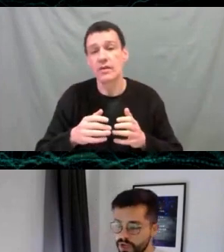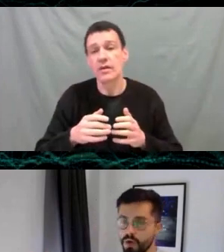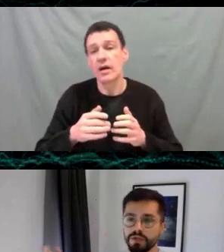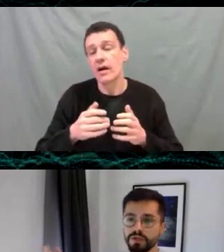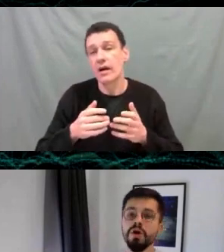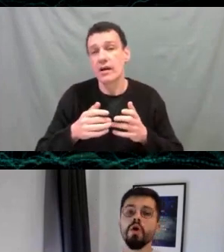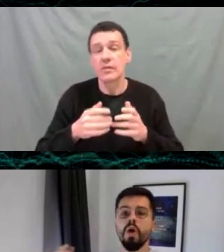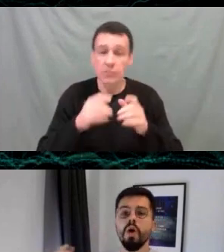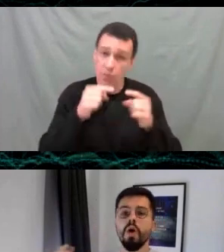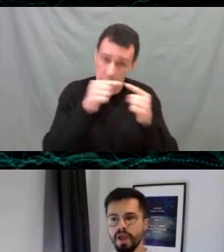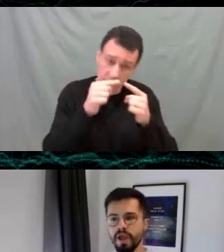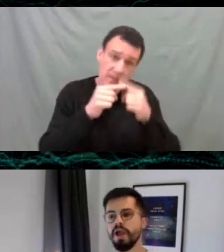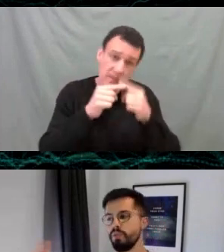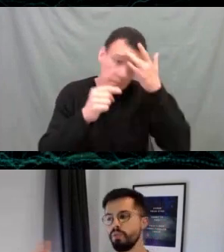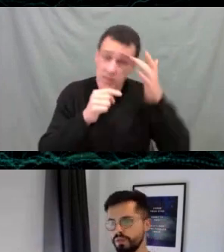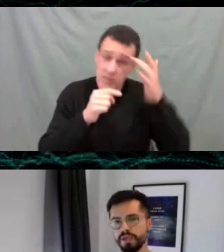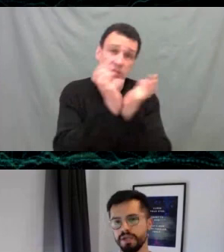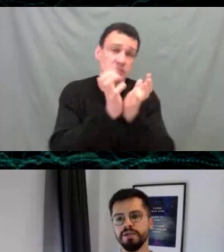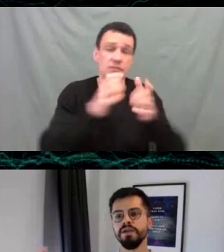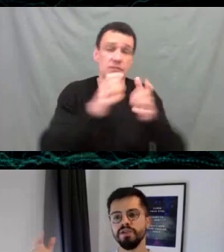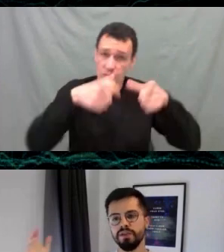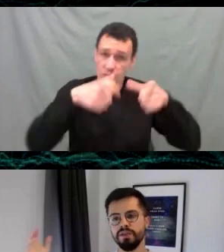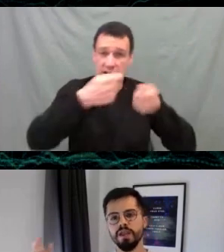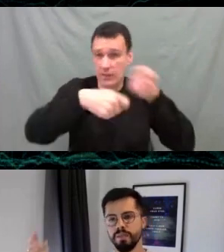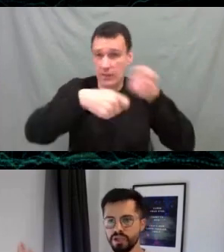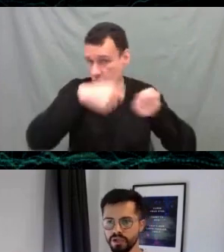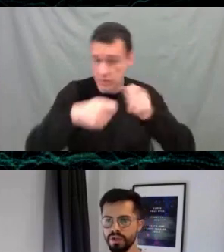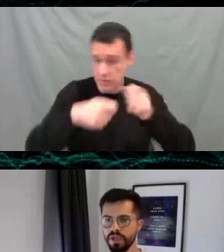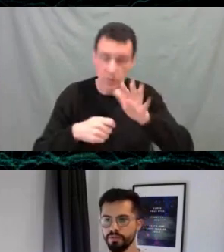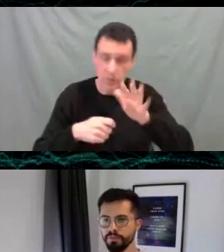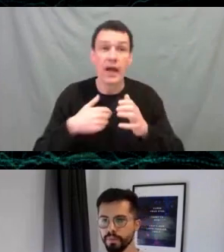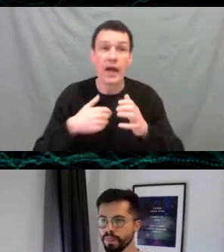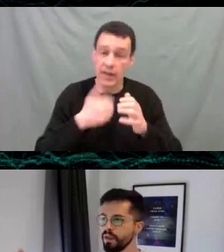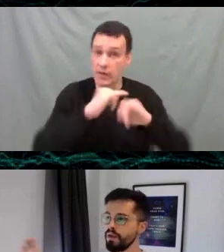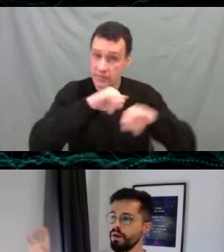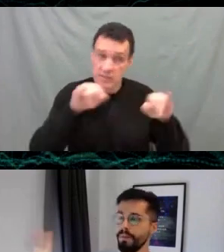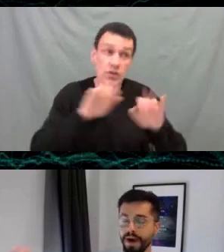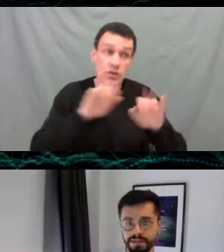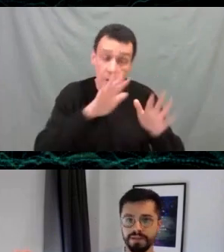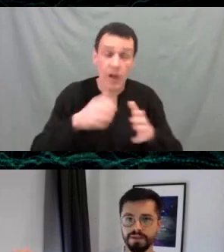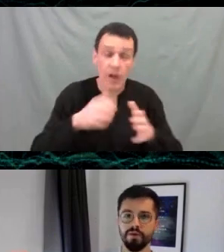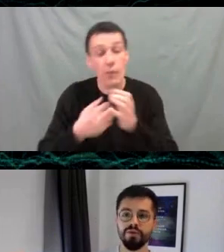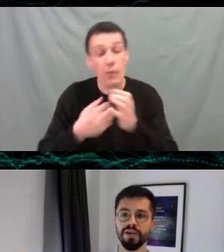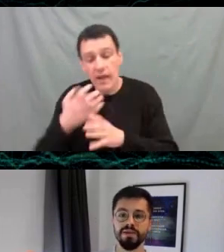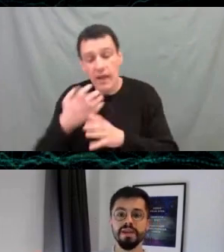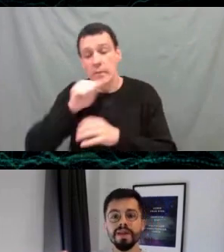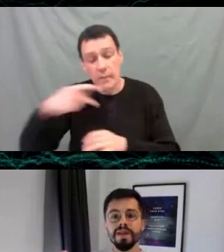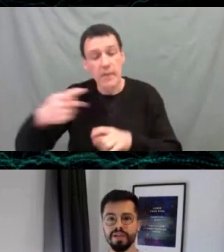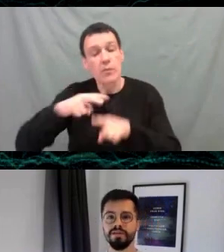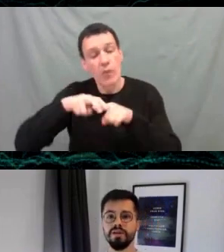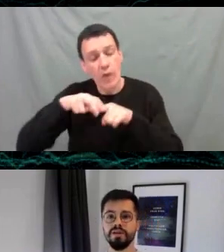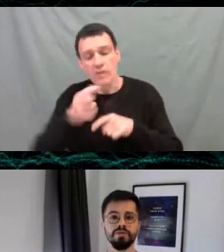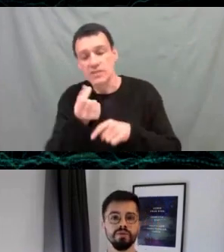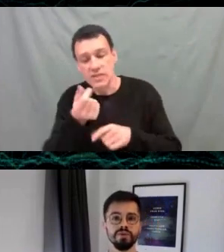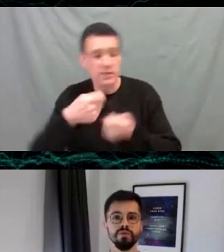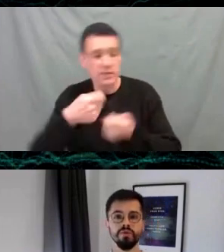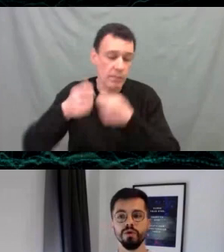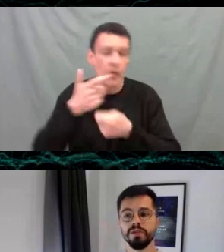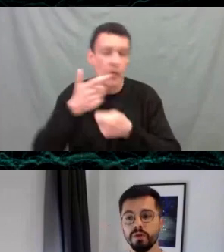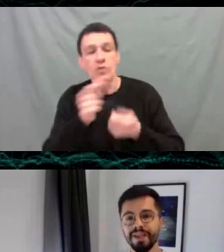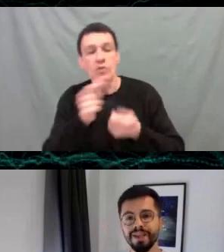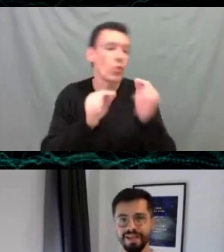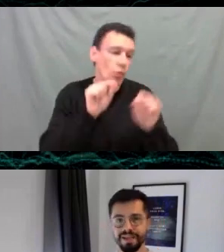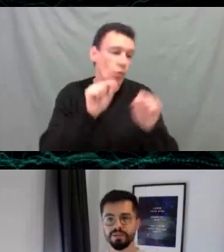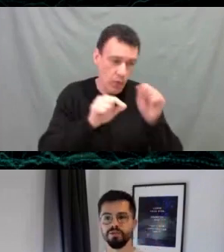pessoas negócio Qual que é a importância de ter que ambiente definido mas que acontece e para gente que a